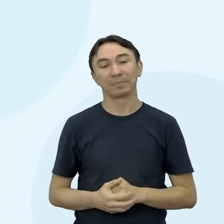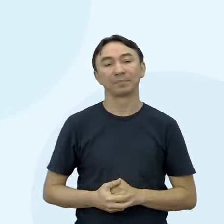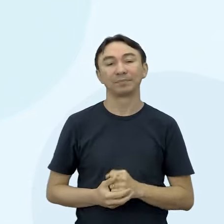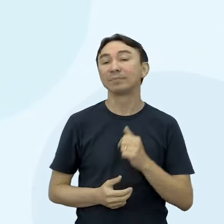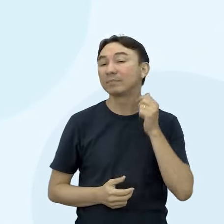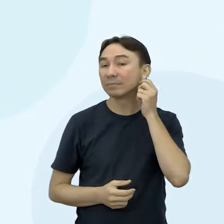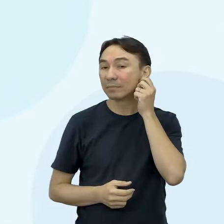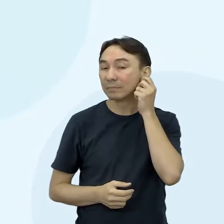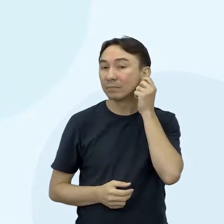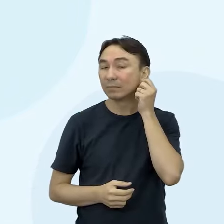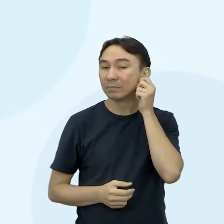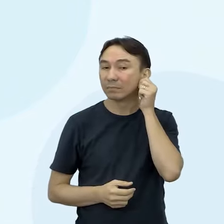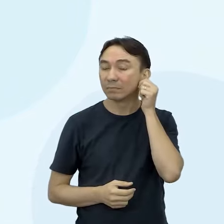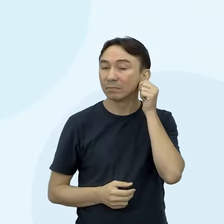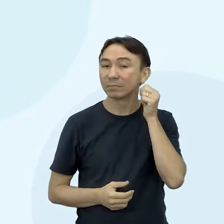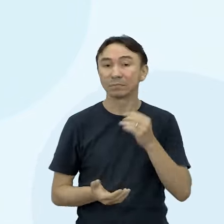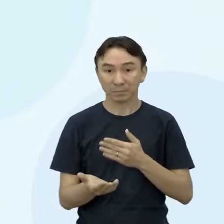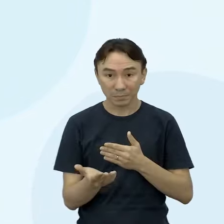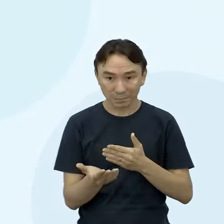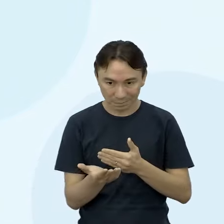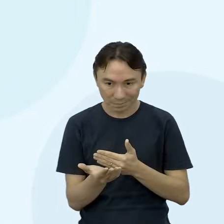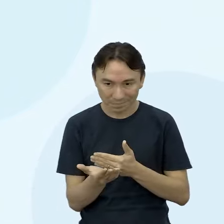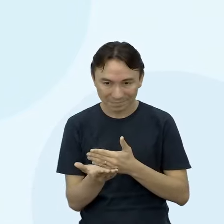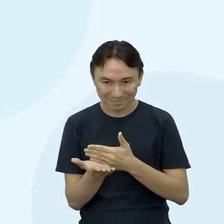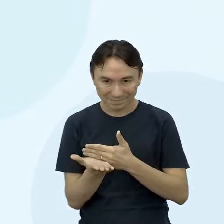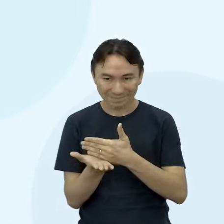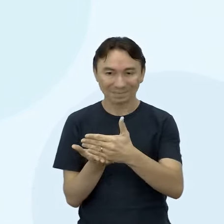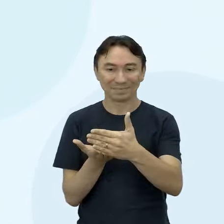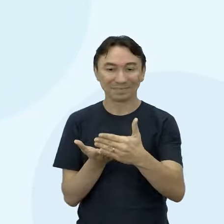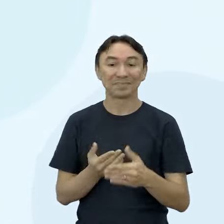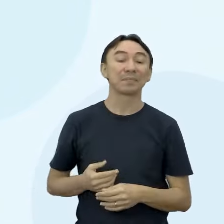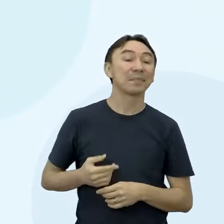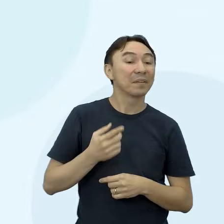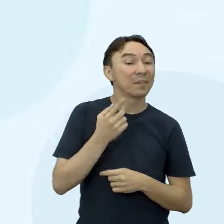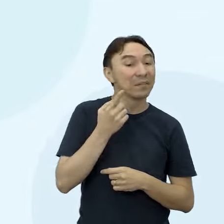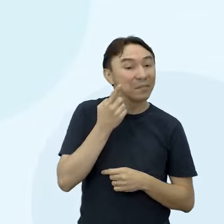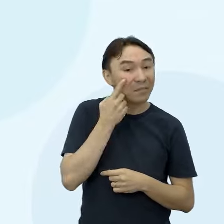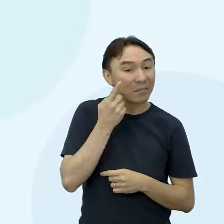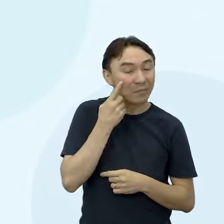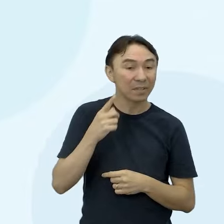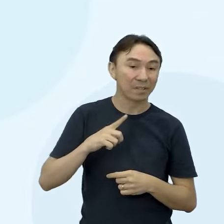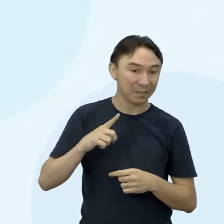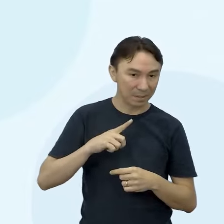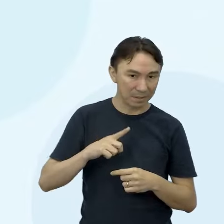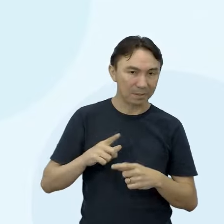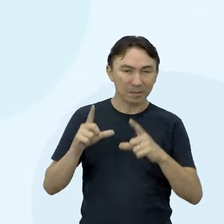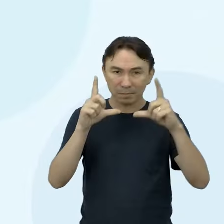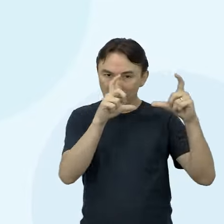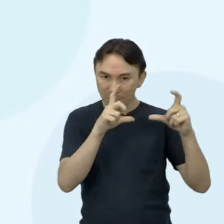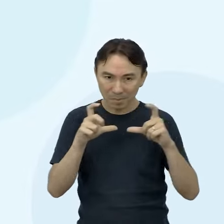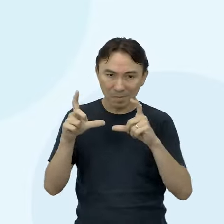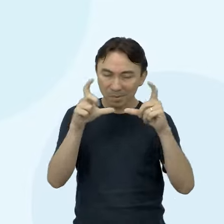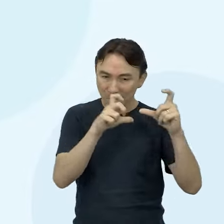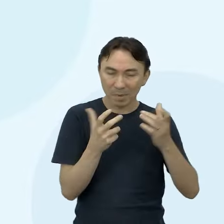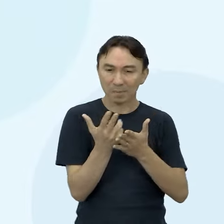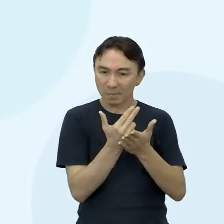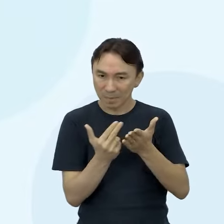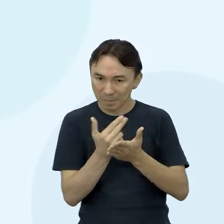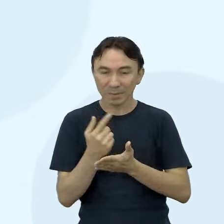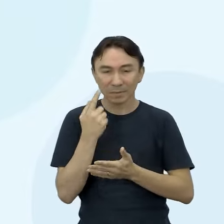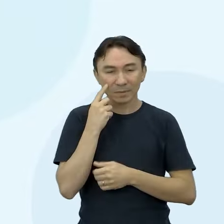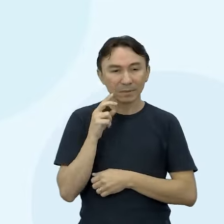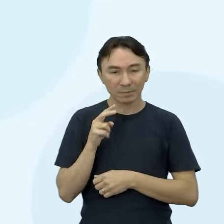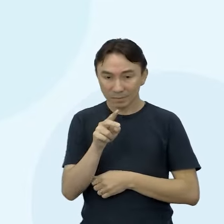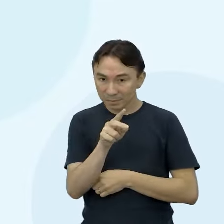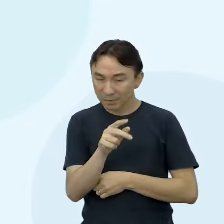Bom, para começar, a gente vai observar as imagens a seguir e a gente vai pedir para vocês